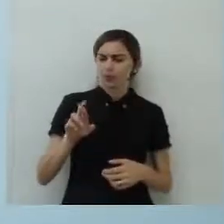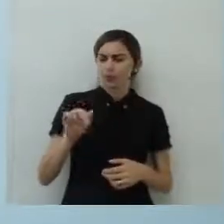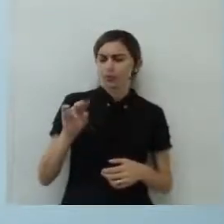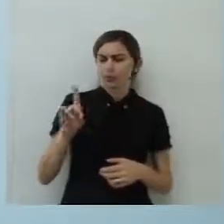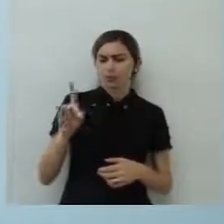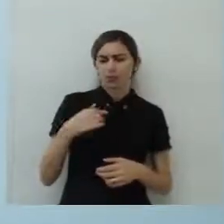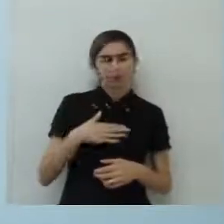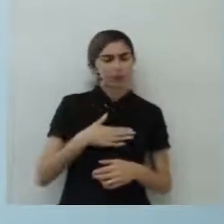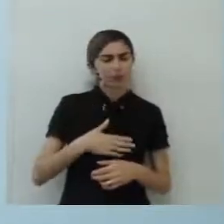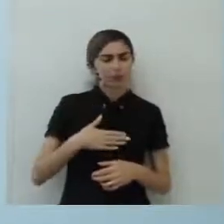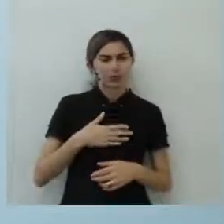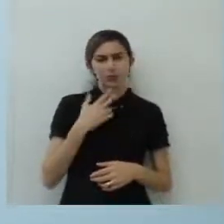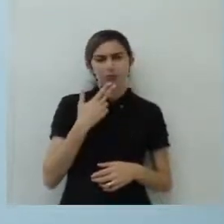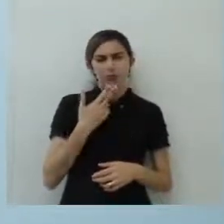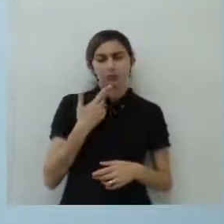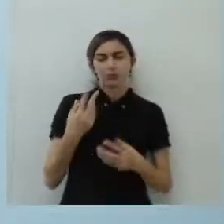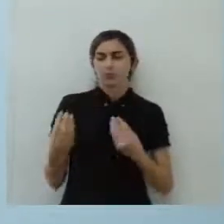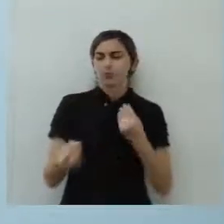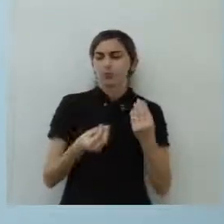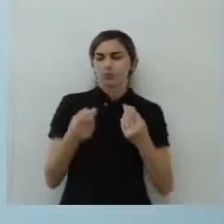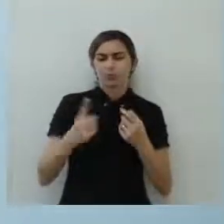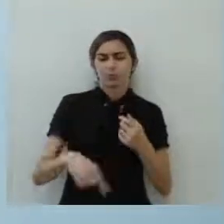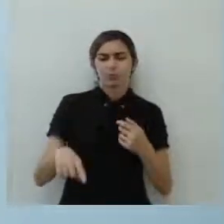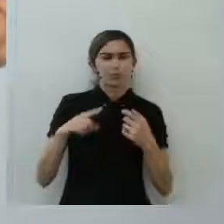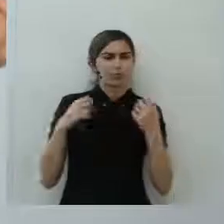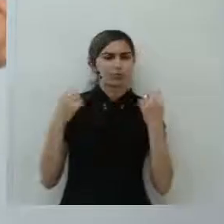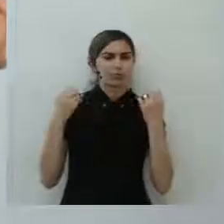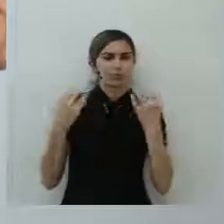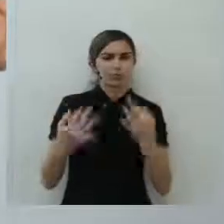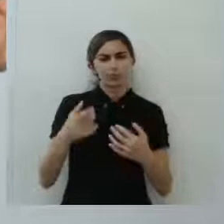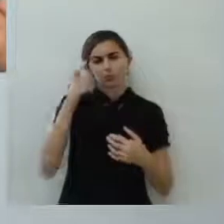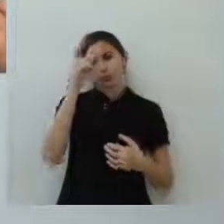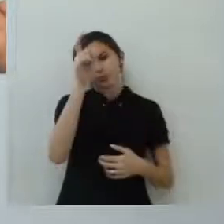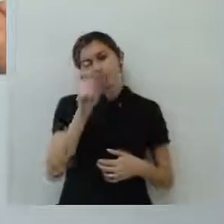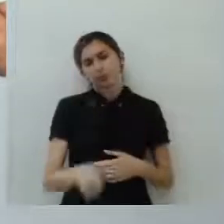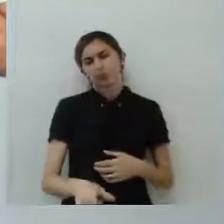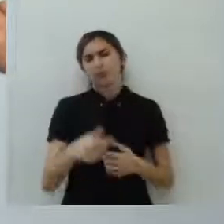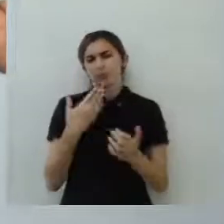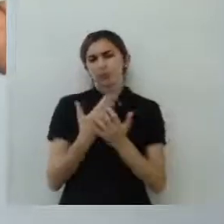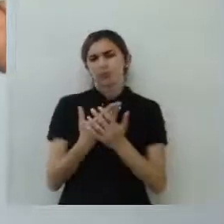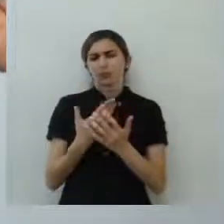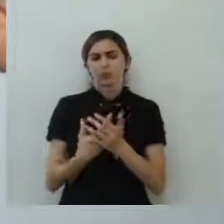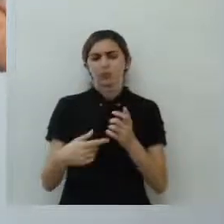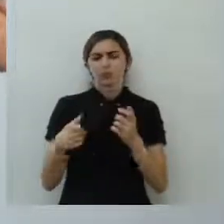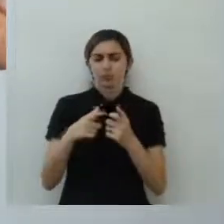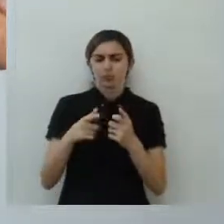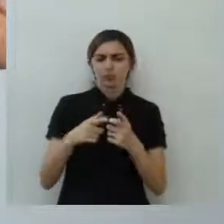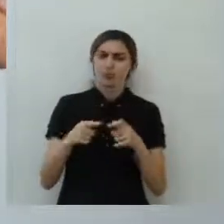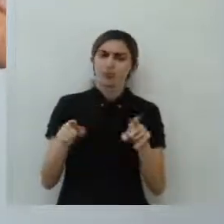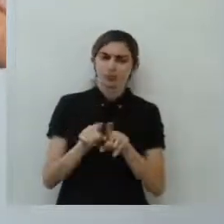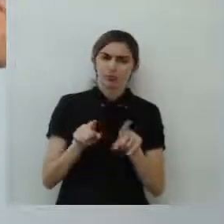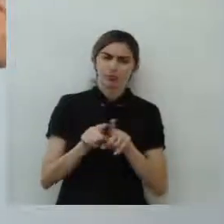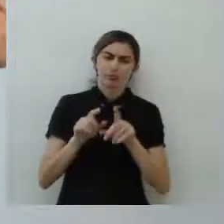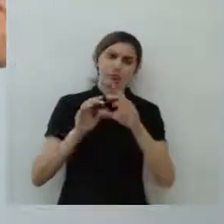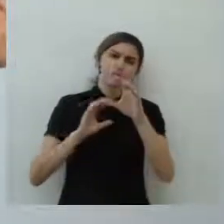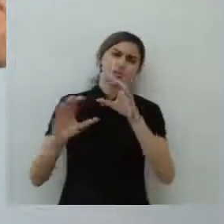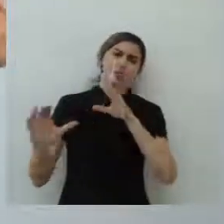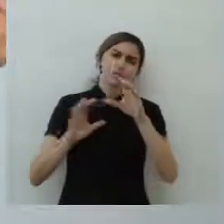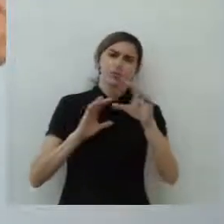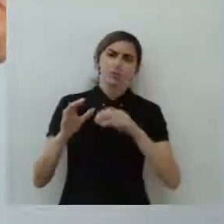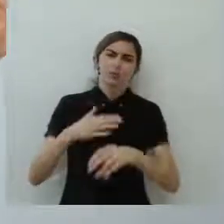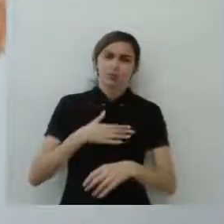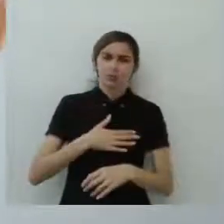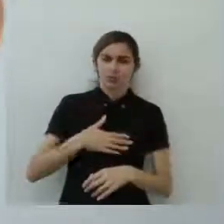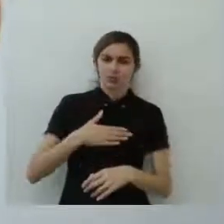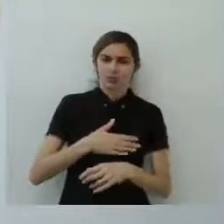de falar a seguinte questão. Como nós estamos tratando de uma personalidade que estudou medicina e, ao mesmo tempo, é um comunicador, eu gostaria